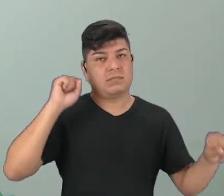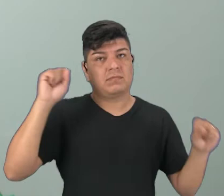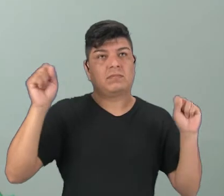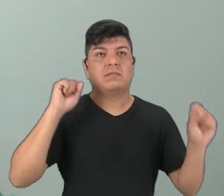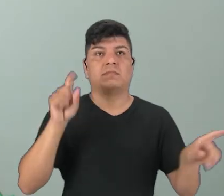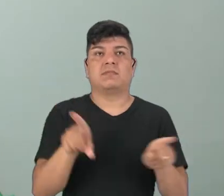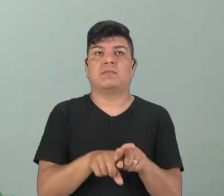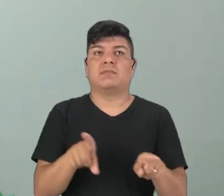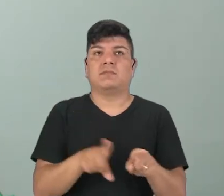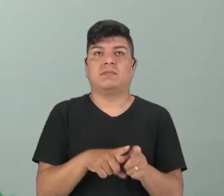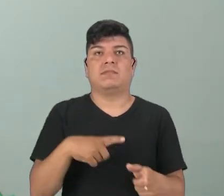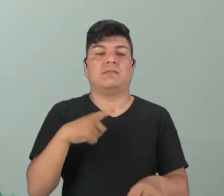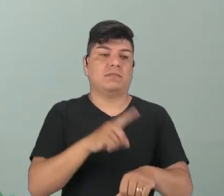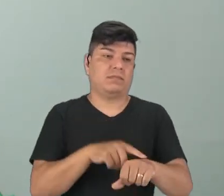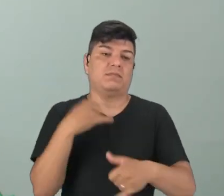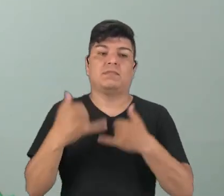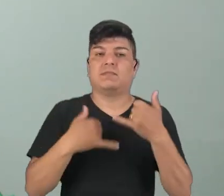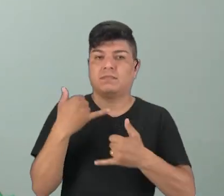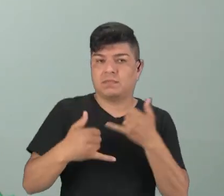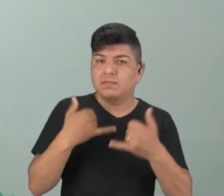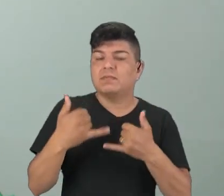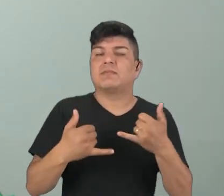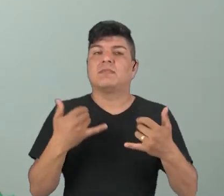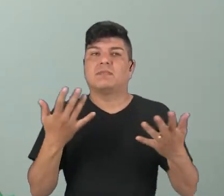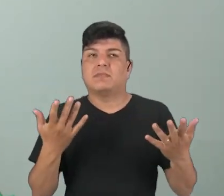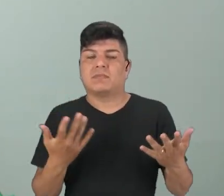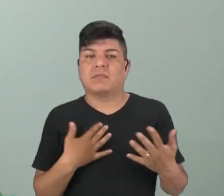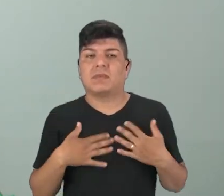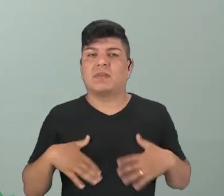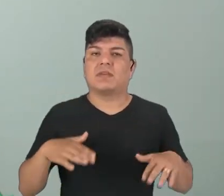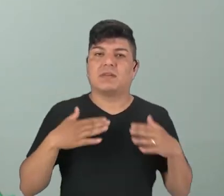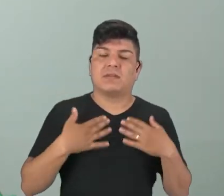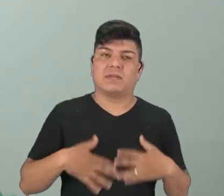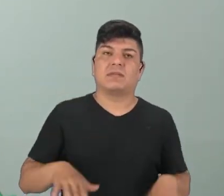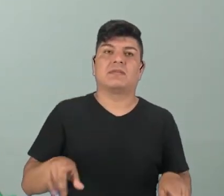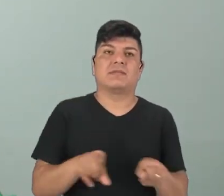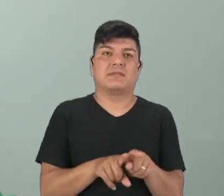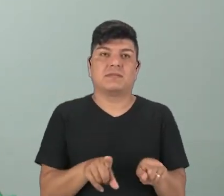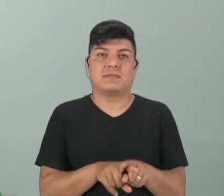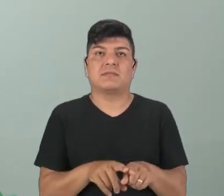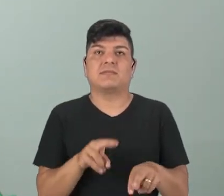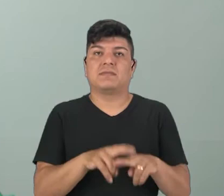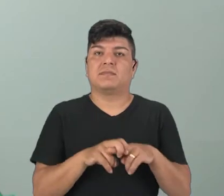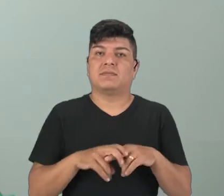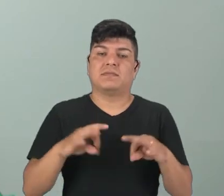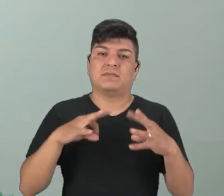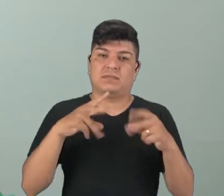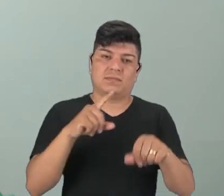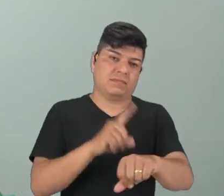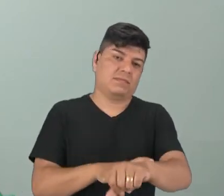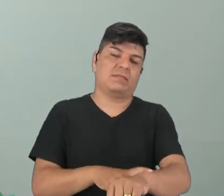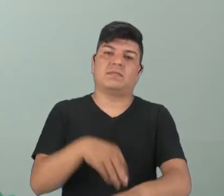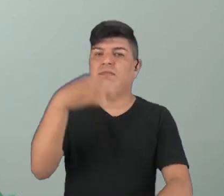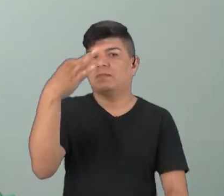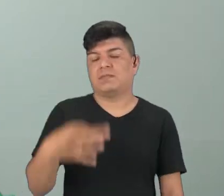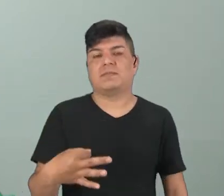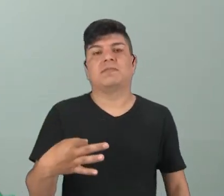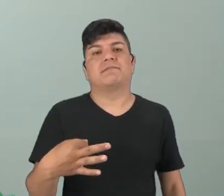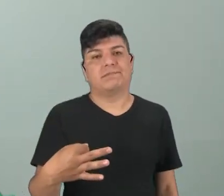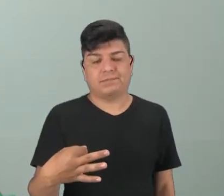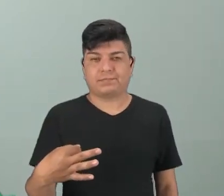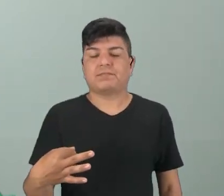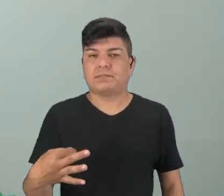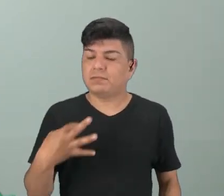E tem a hora divertida, que é a hora de brincar, de relaxar. Então, nós vemos que temos horas para tudo,